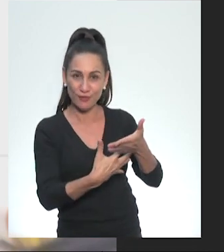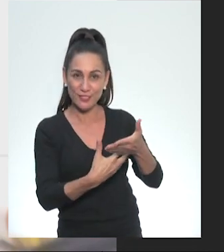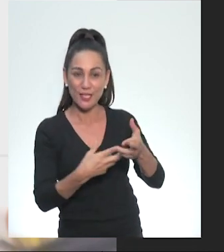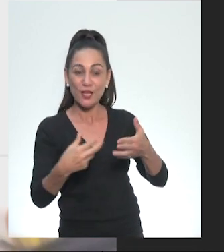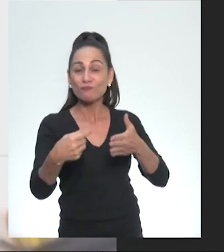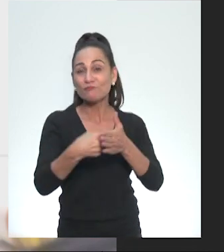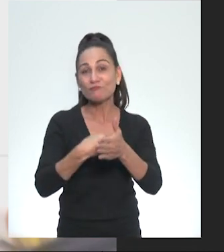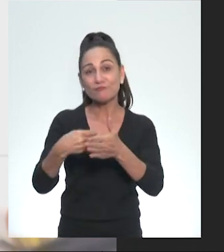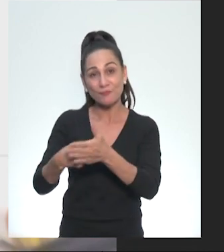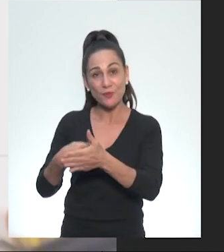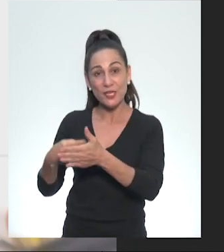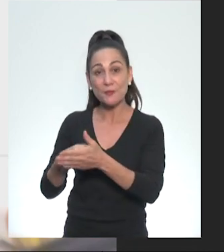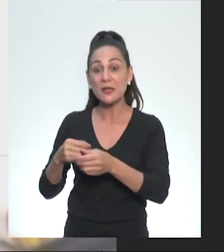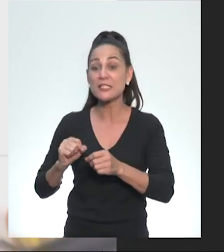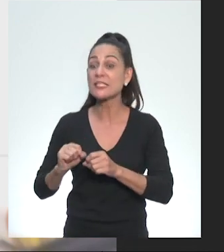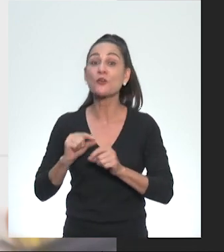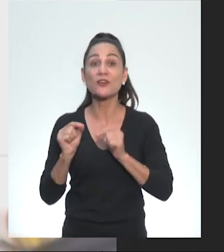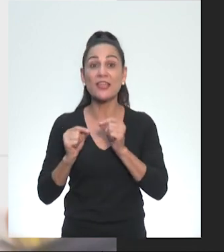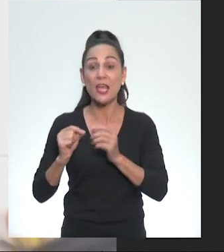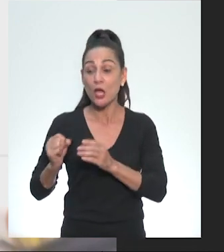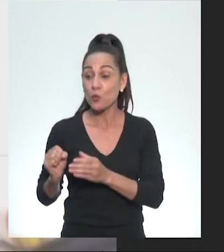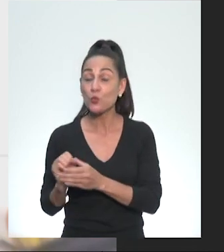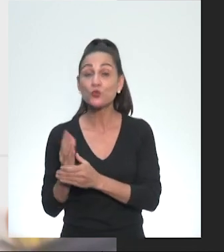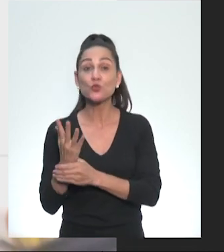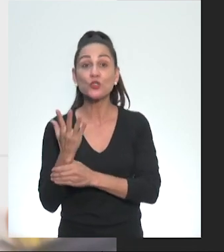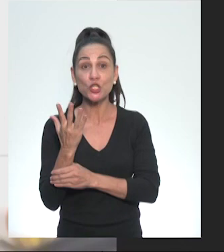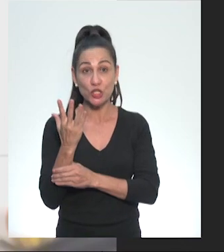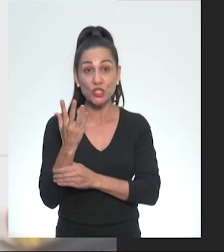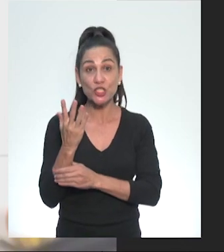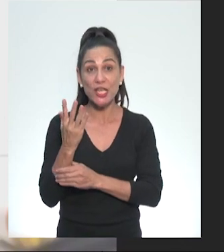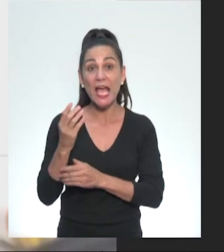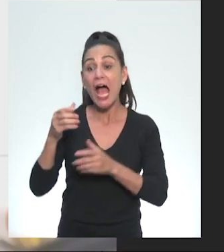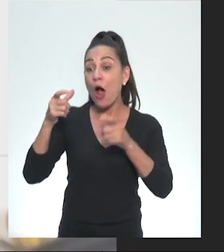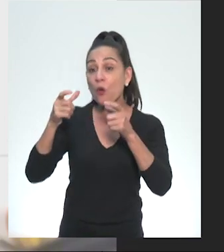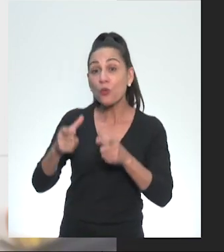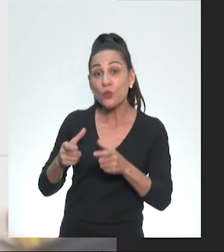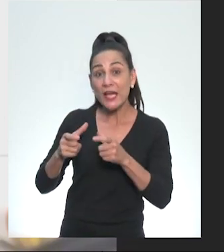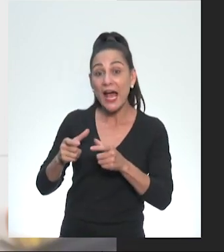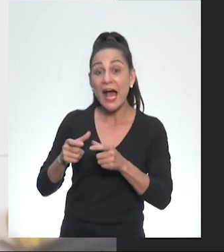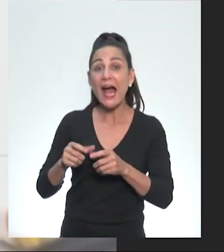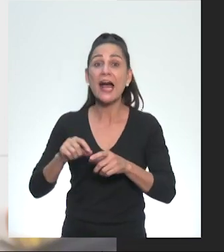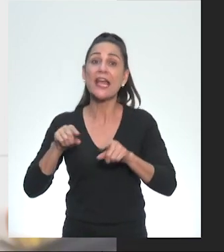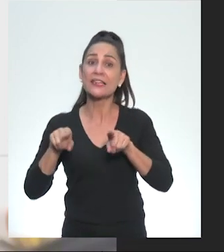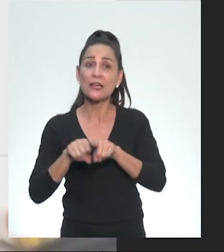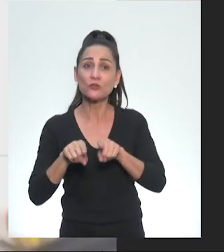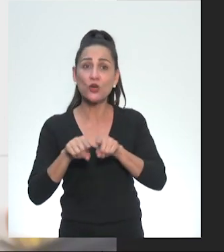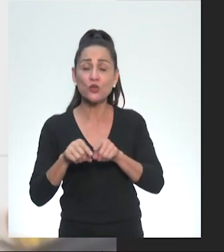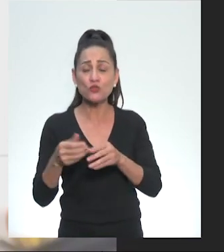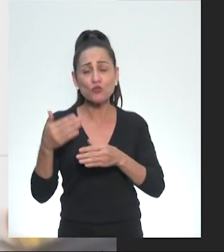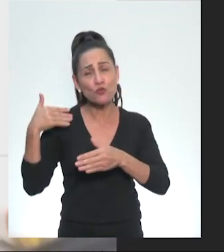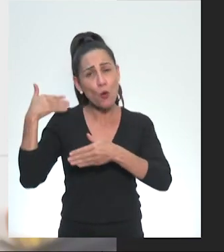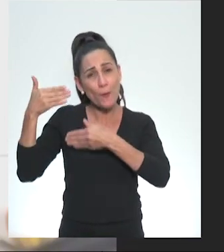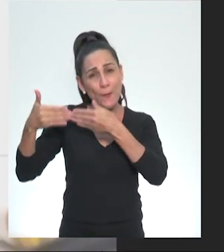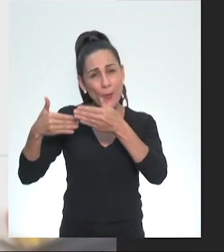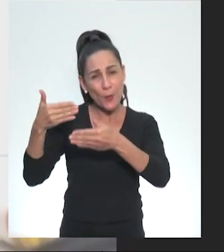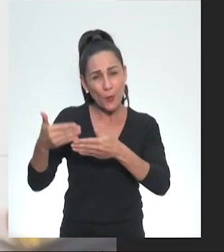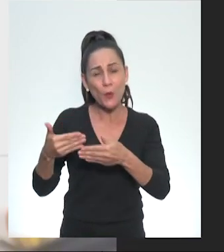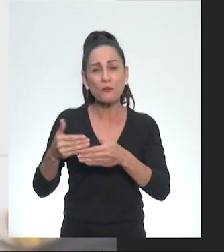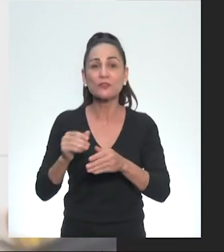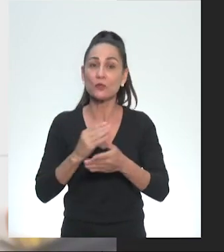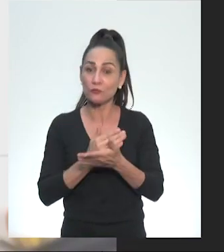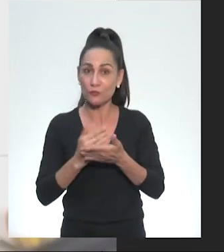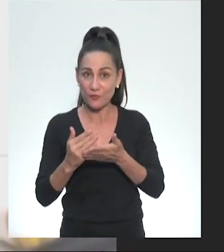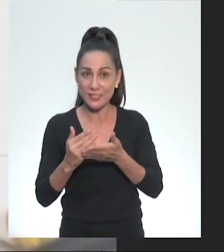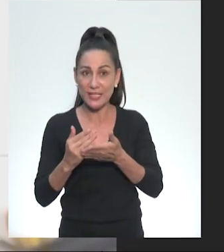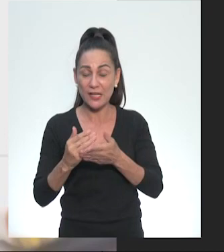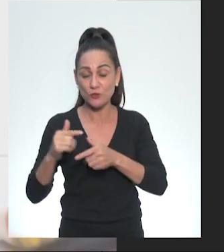mas tudo gira em torno da origem, né? As pessoas colocam origem, a nossa raiz, né? Então, toda vez que a gente traz esse assunto